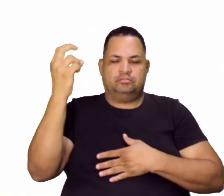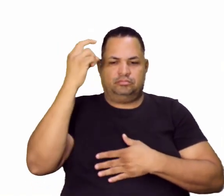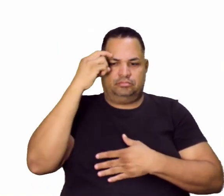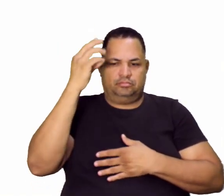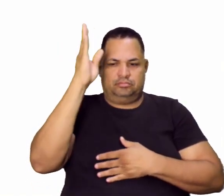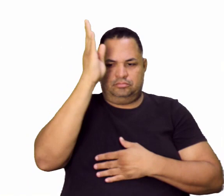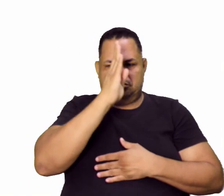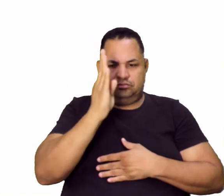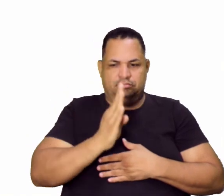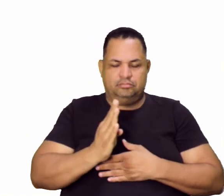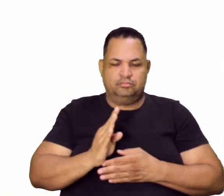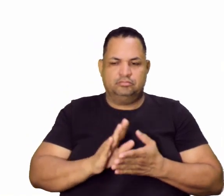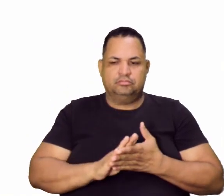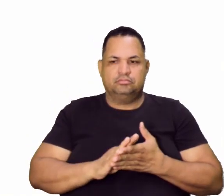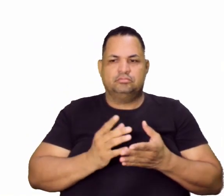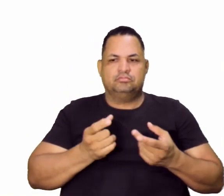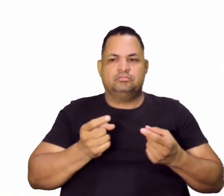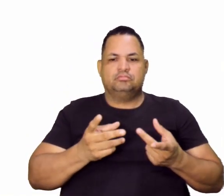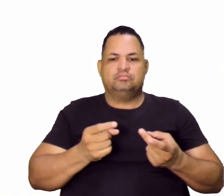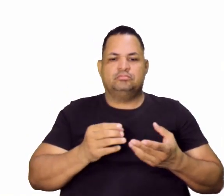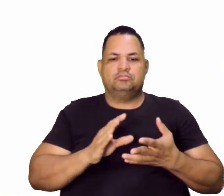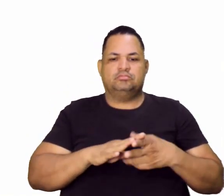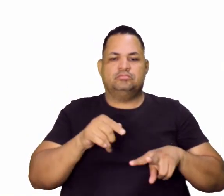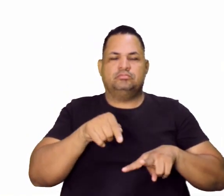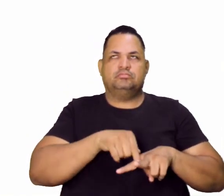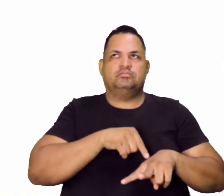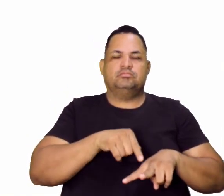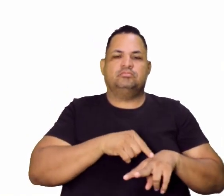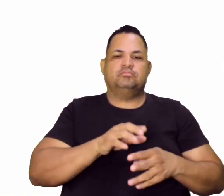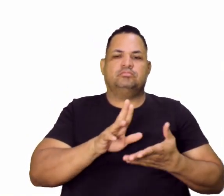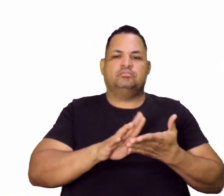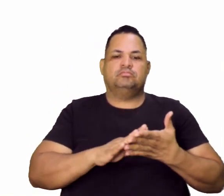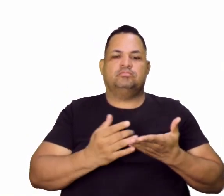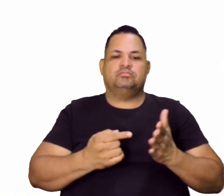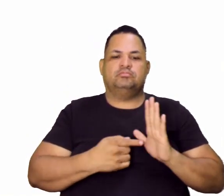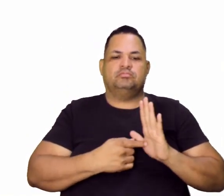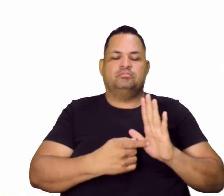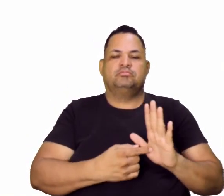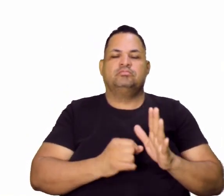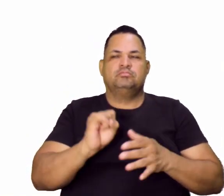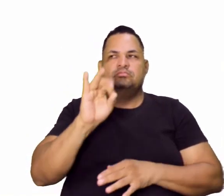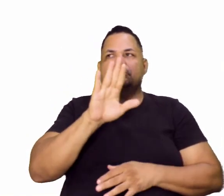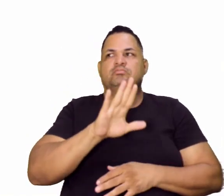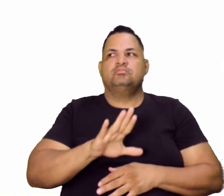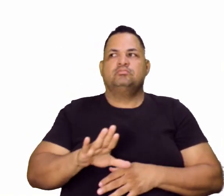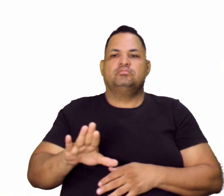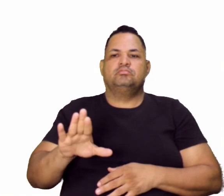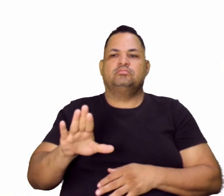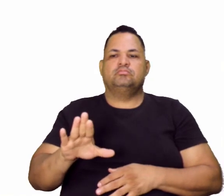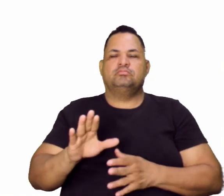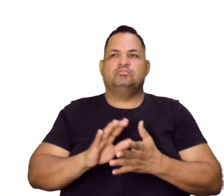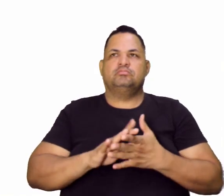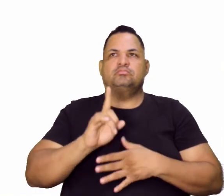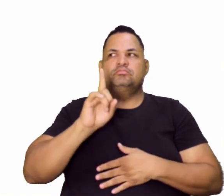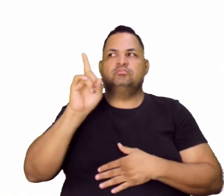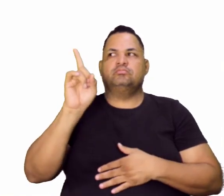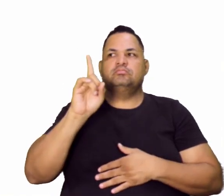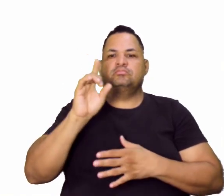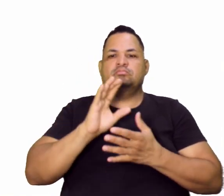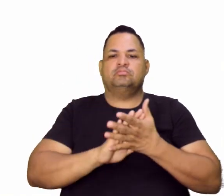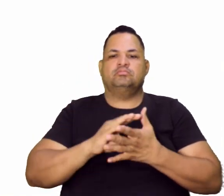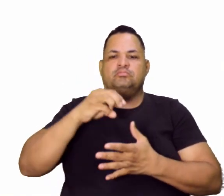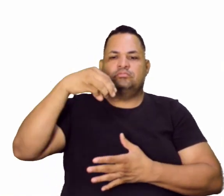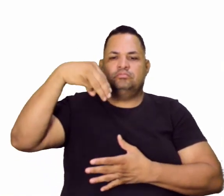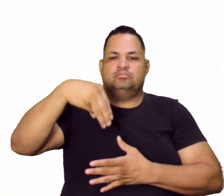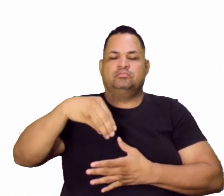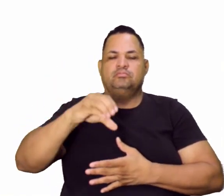nacional. Vai vender sandálias, por exemplo, trazendo uma imagem lá do McDonald's, que